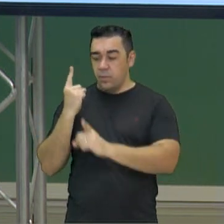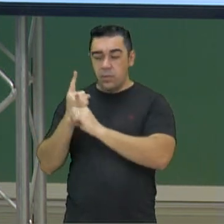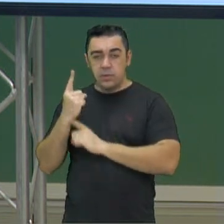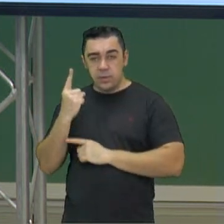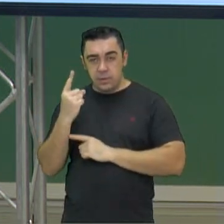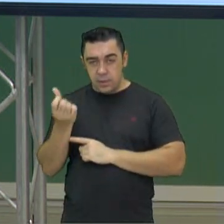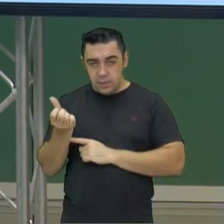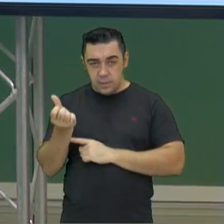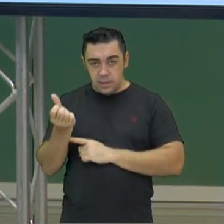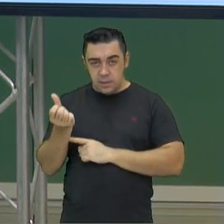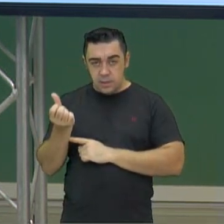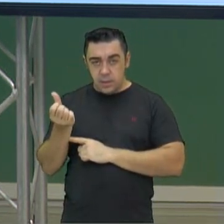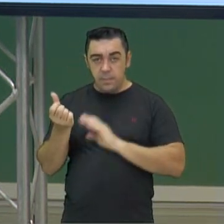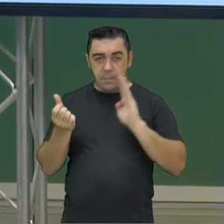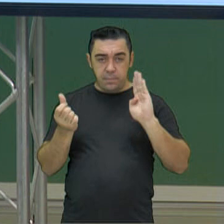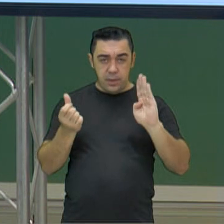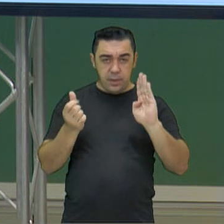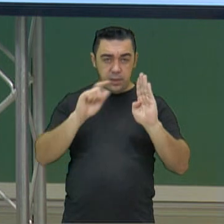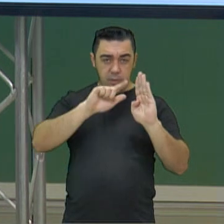que é 25 menos 9.